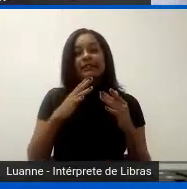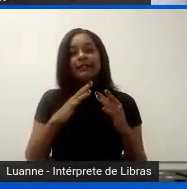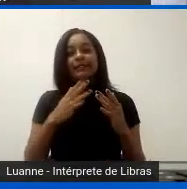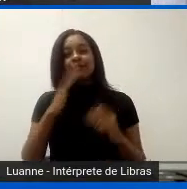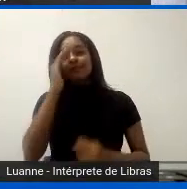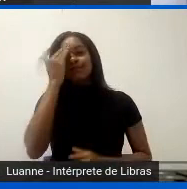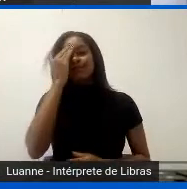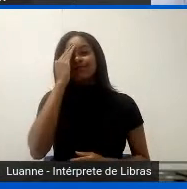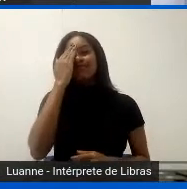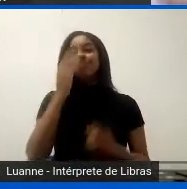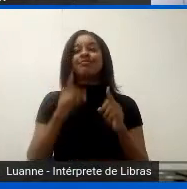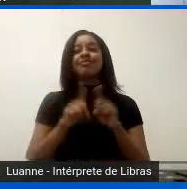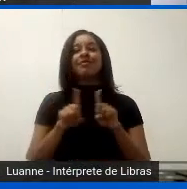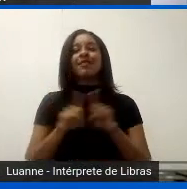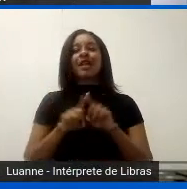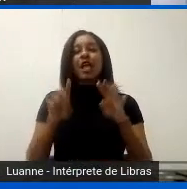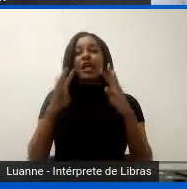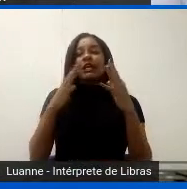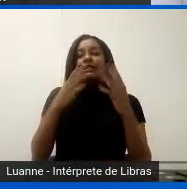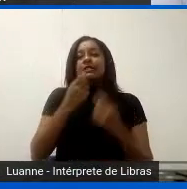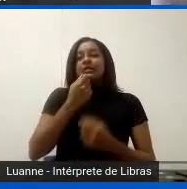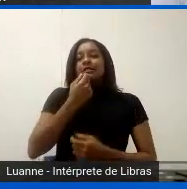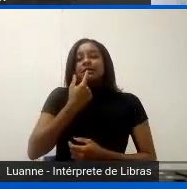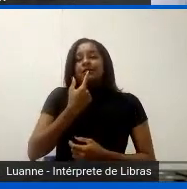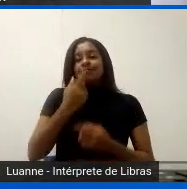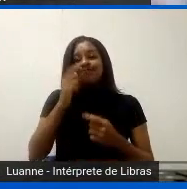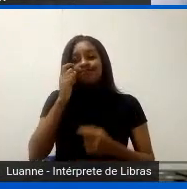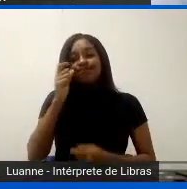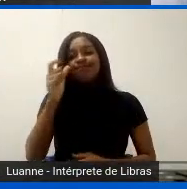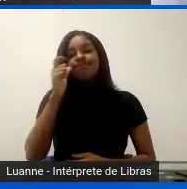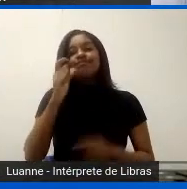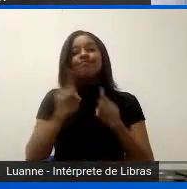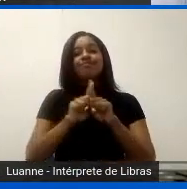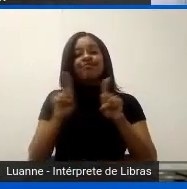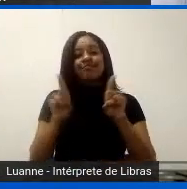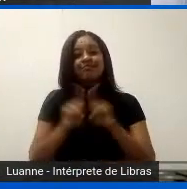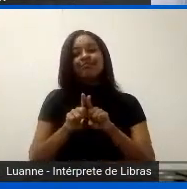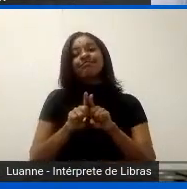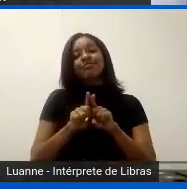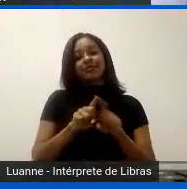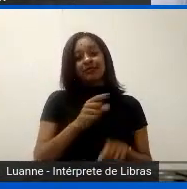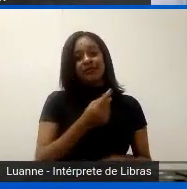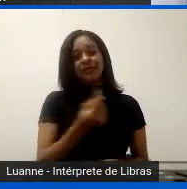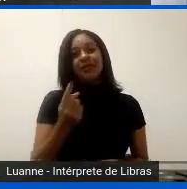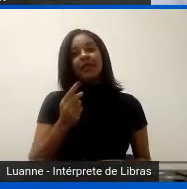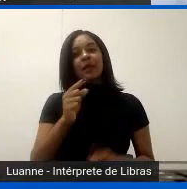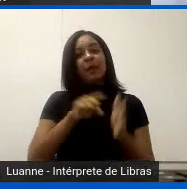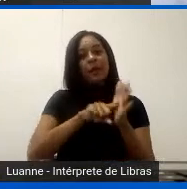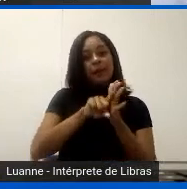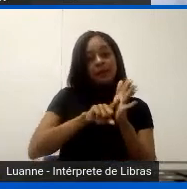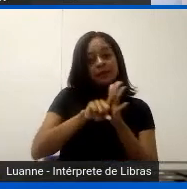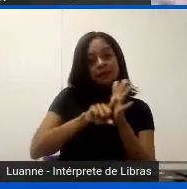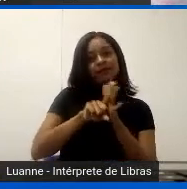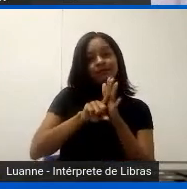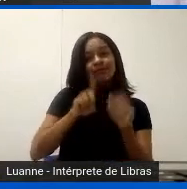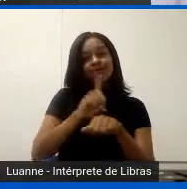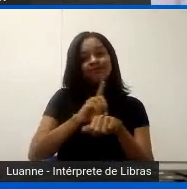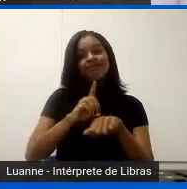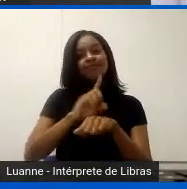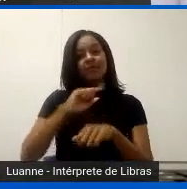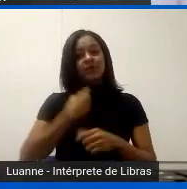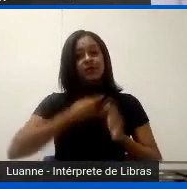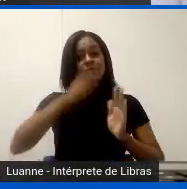despertar nós estamos o interesse em despertar o interesse de pesquisadores pro tratamento digital para o nosso projeto estamos agora